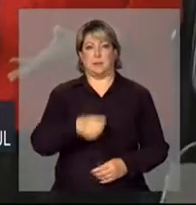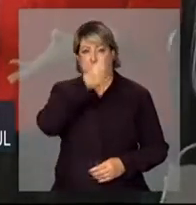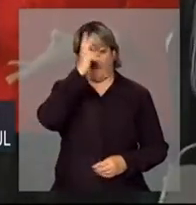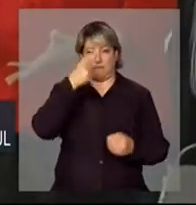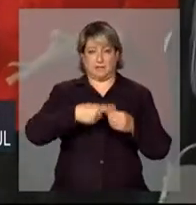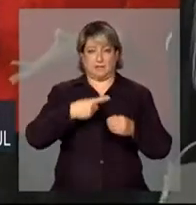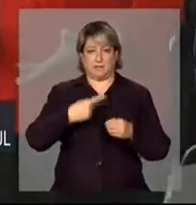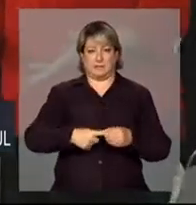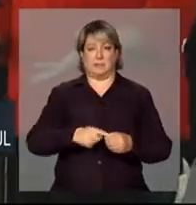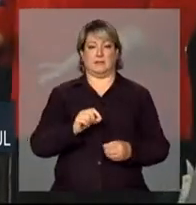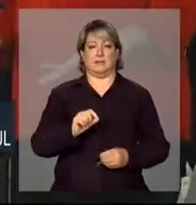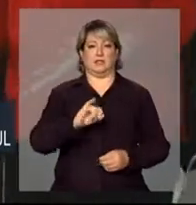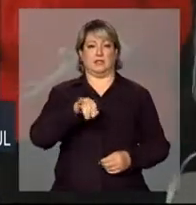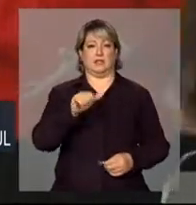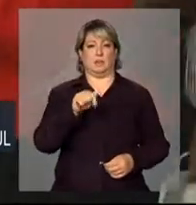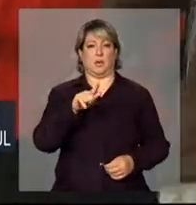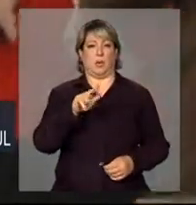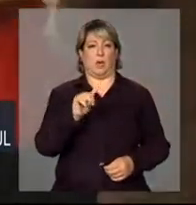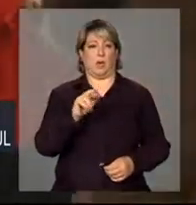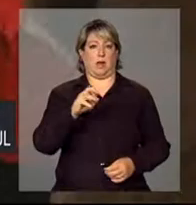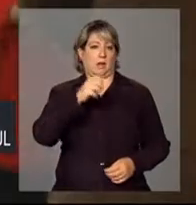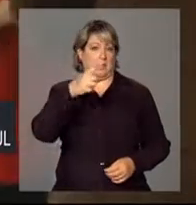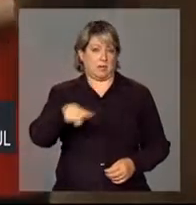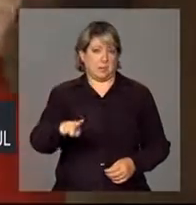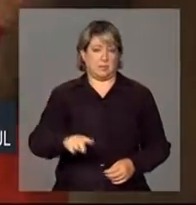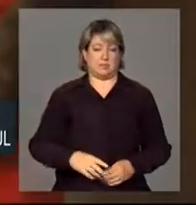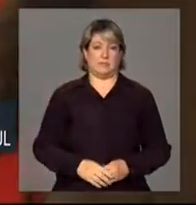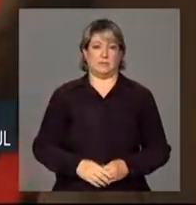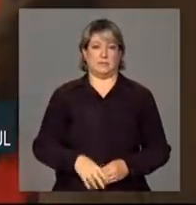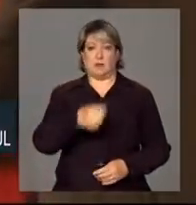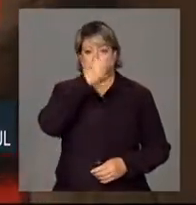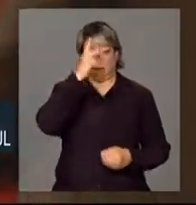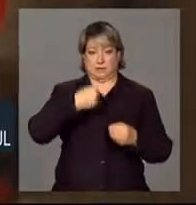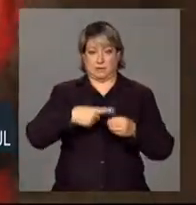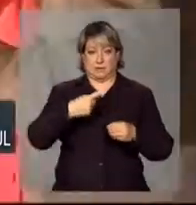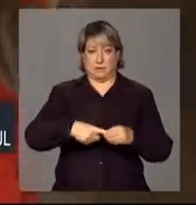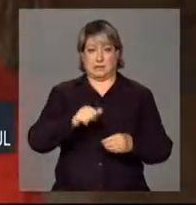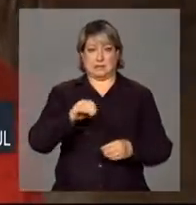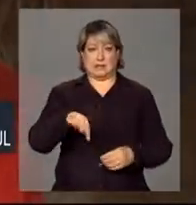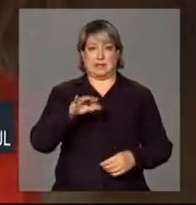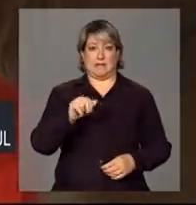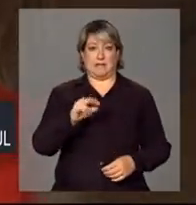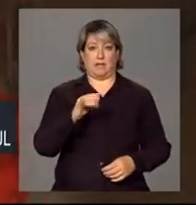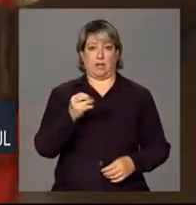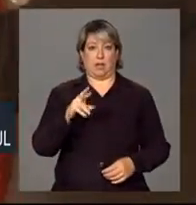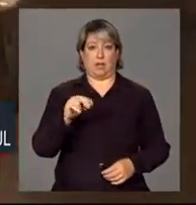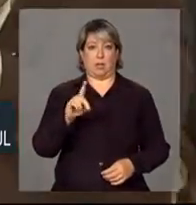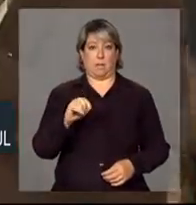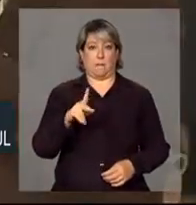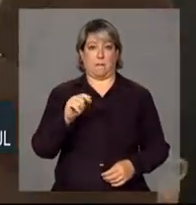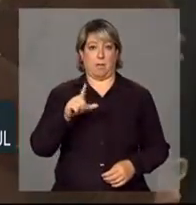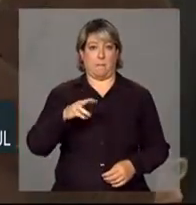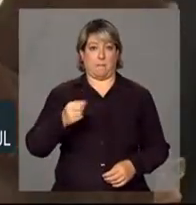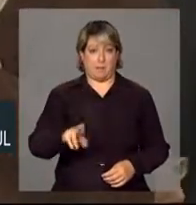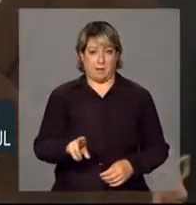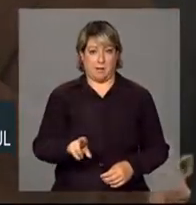Jaguarão, José Cláudio Ferreira Martins. Santa Vitória do Palmar, Eduardo Correia Morrone.